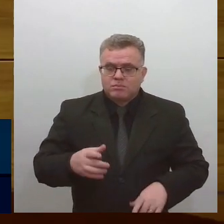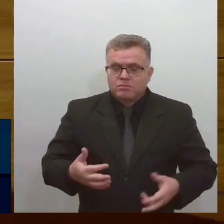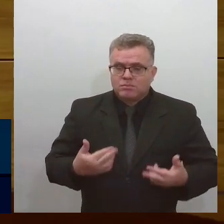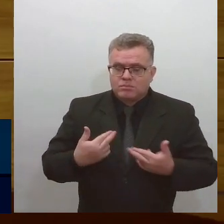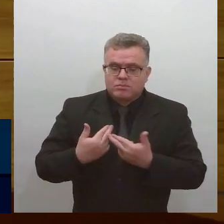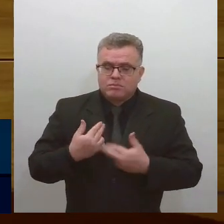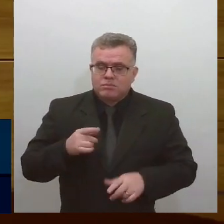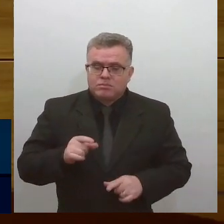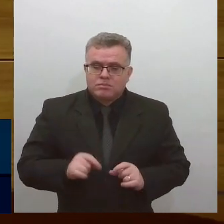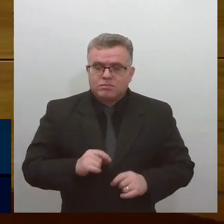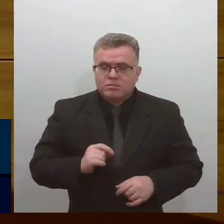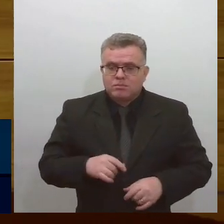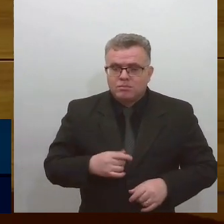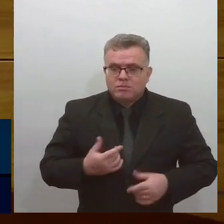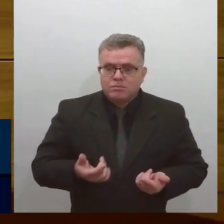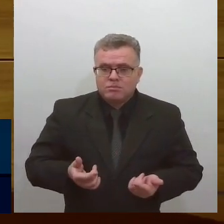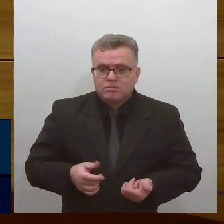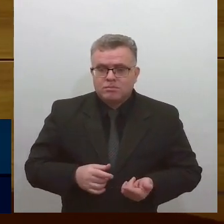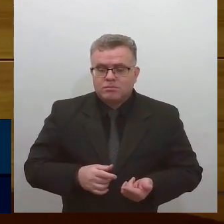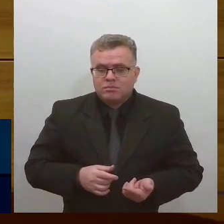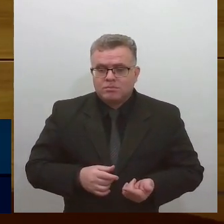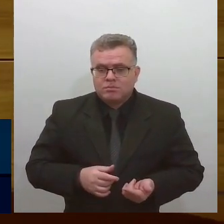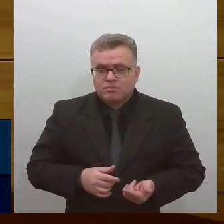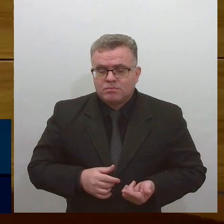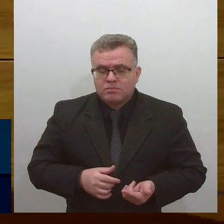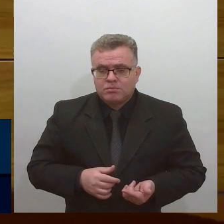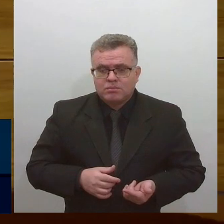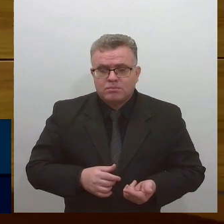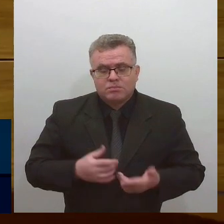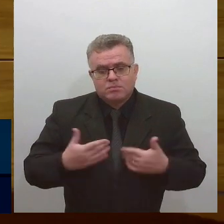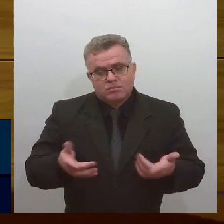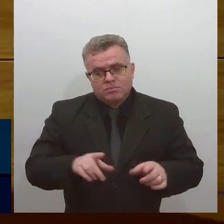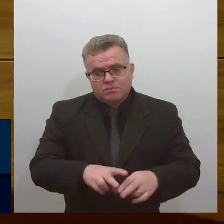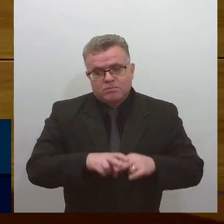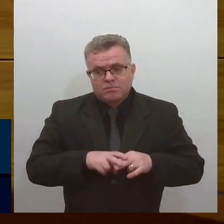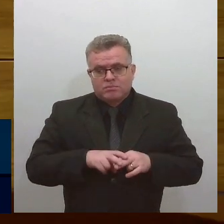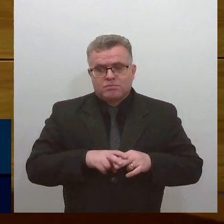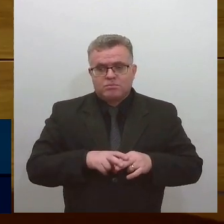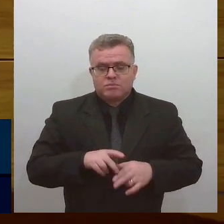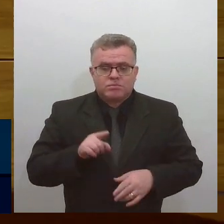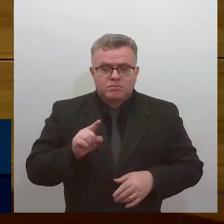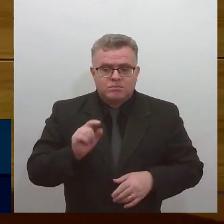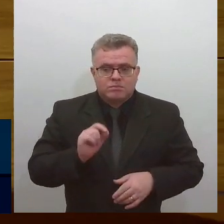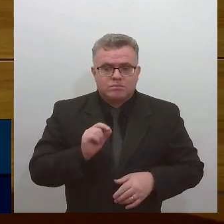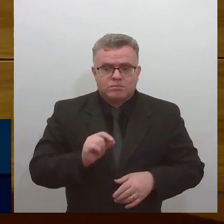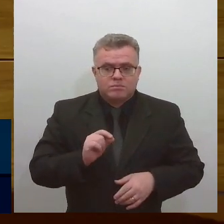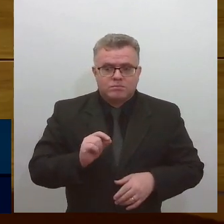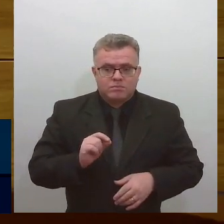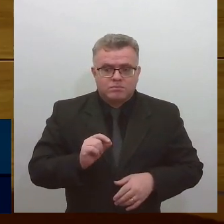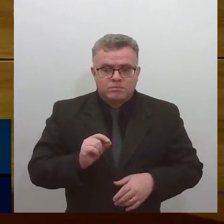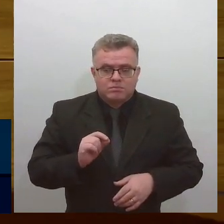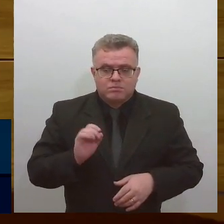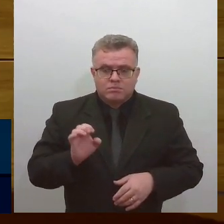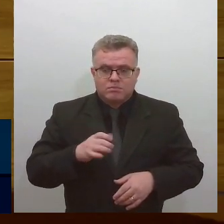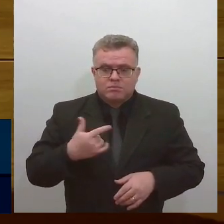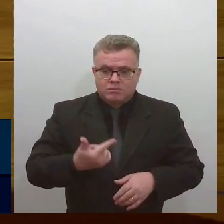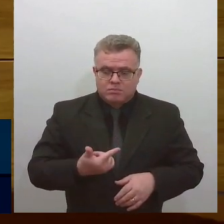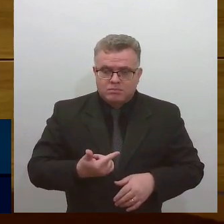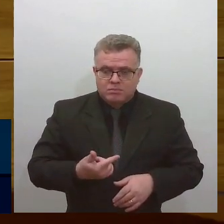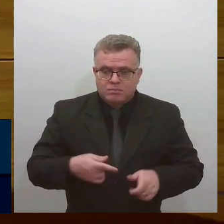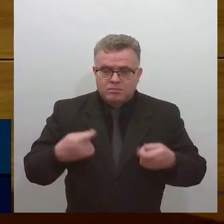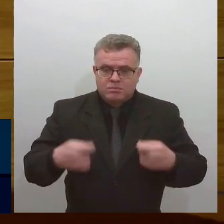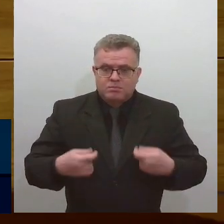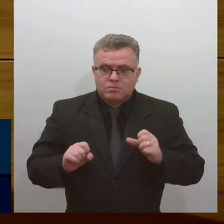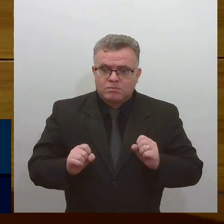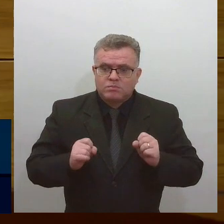Ícaro de Valmir lá em Itabaiana Então você você tem Instância uma força importante nesse